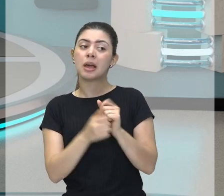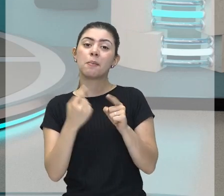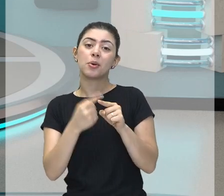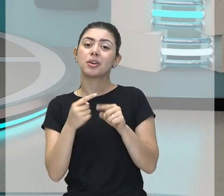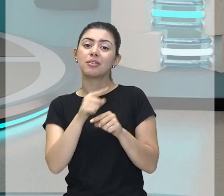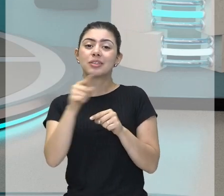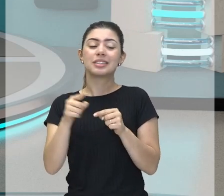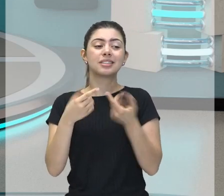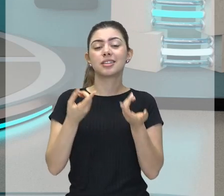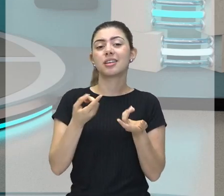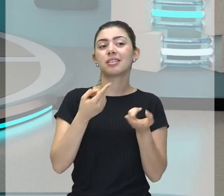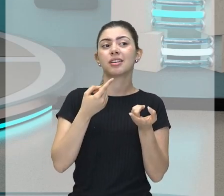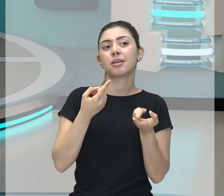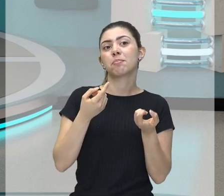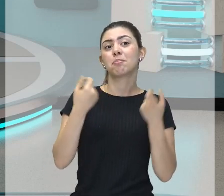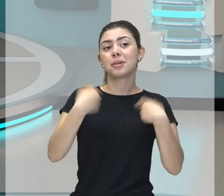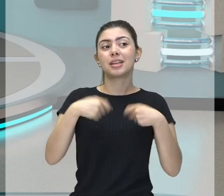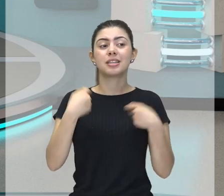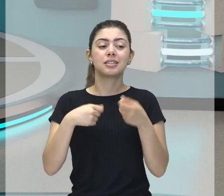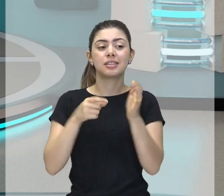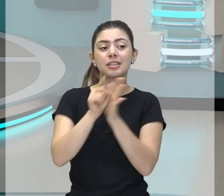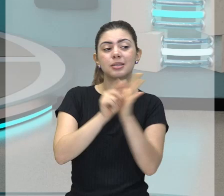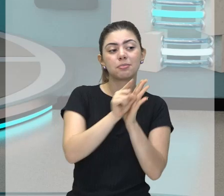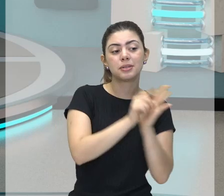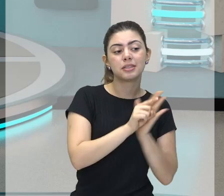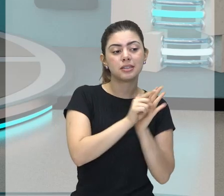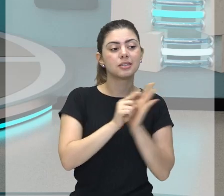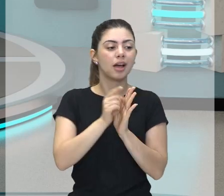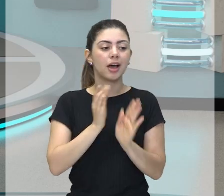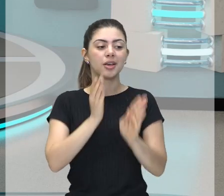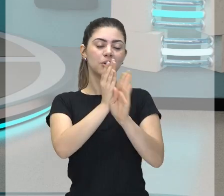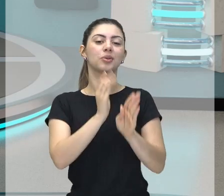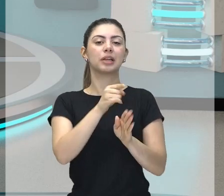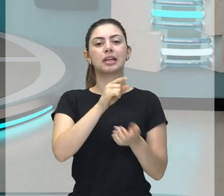ver e constatar